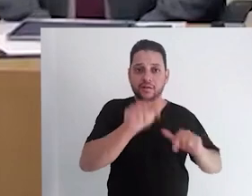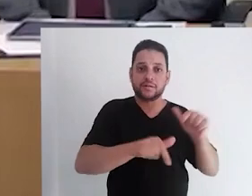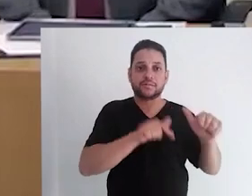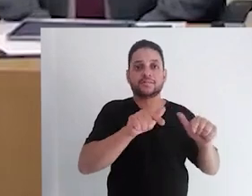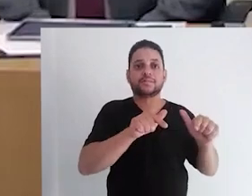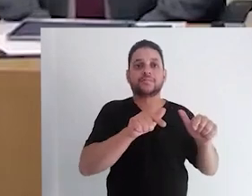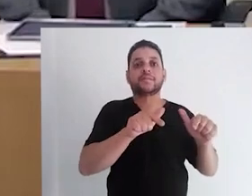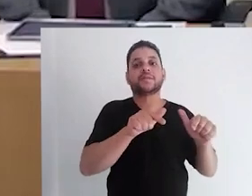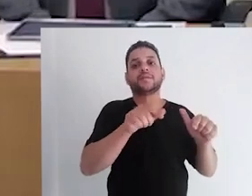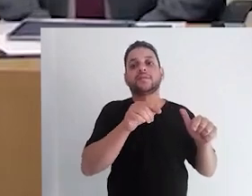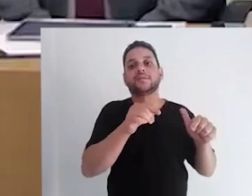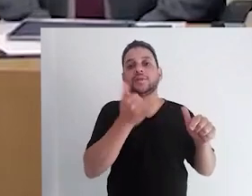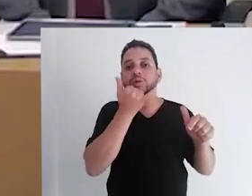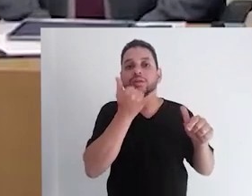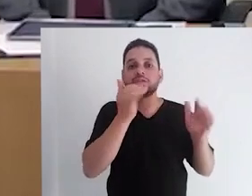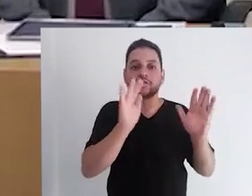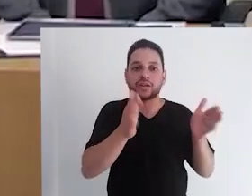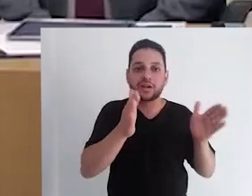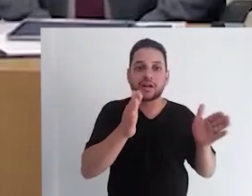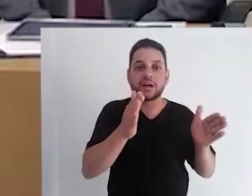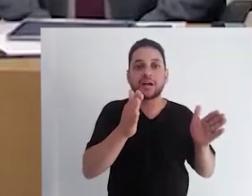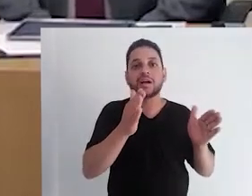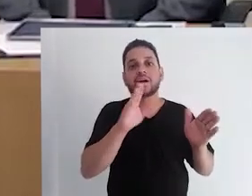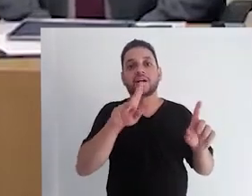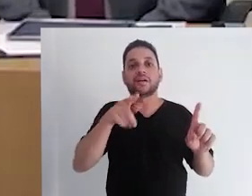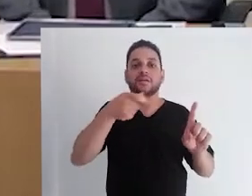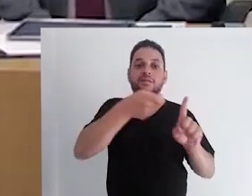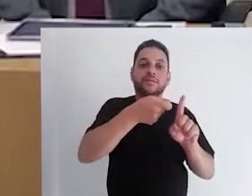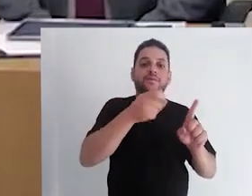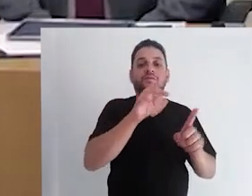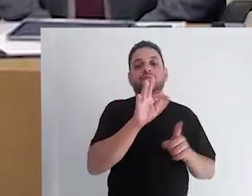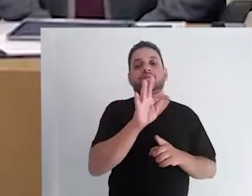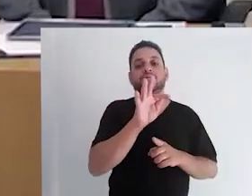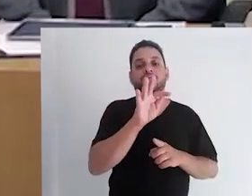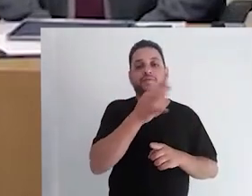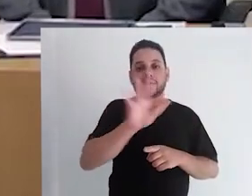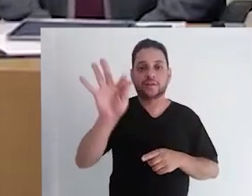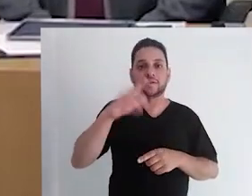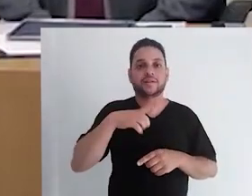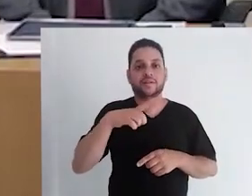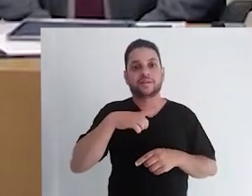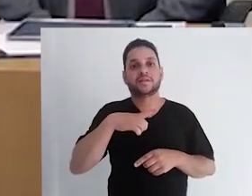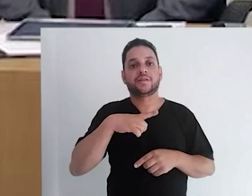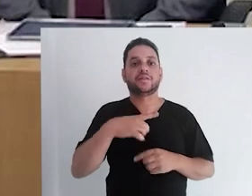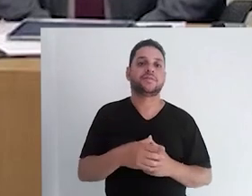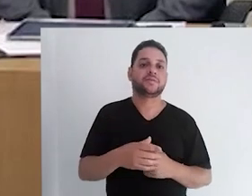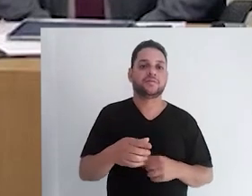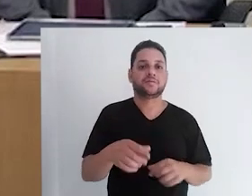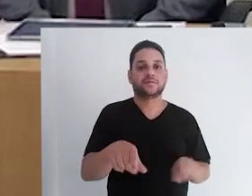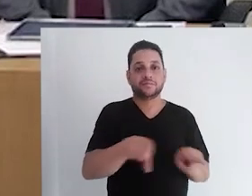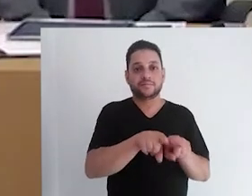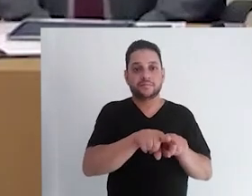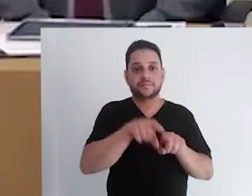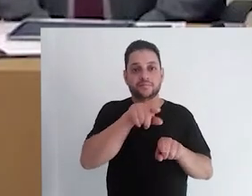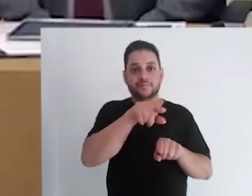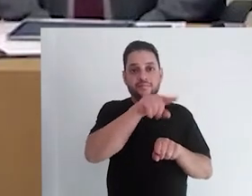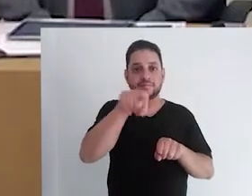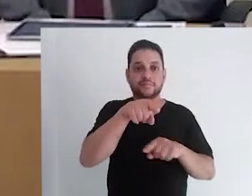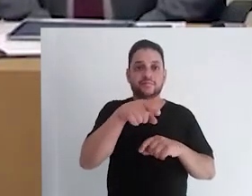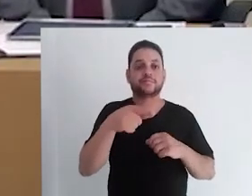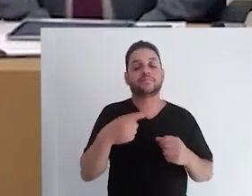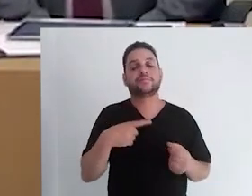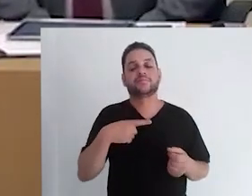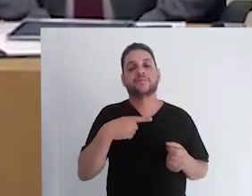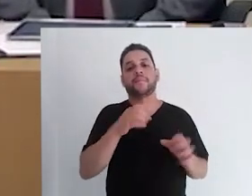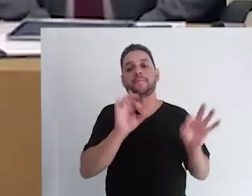foi procuradora federal, né? Atuou na AGU, e majoritariamente perante a Procuradoria Federal